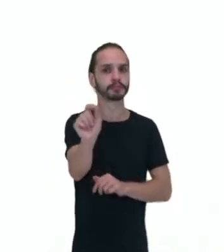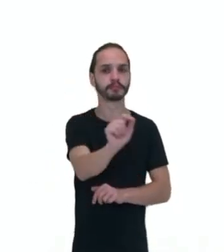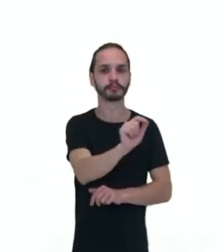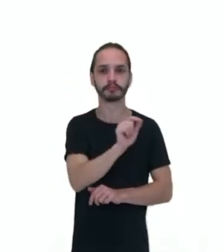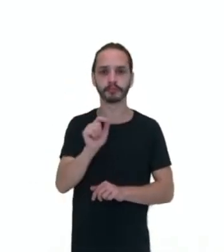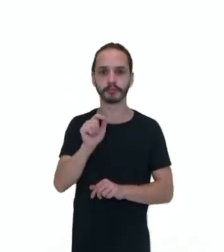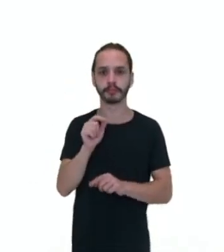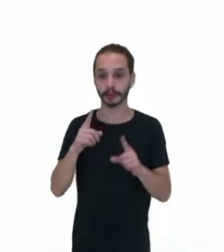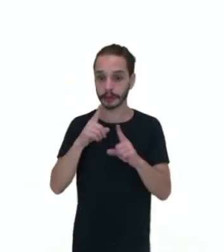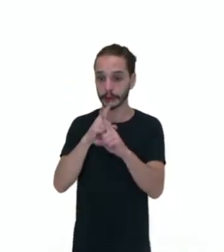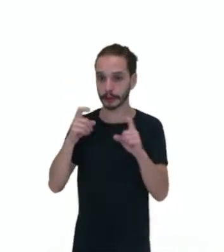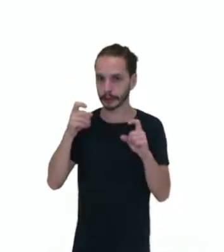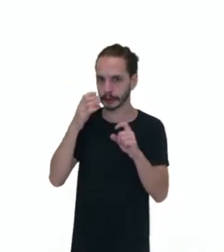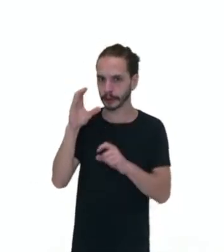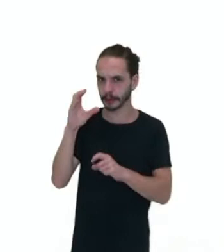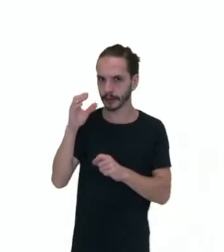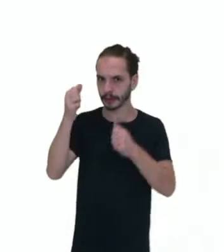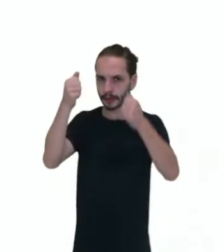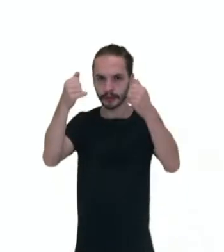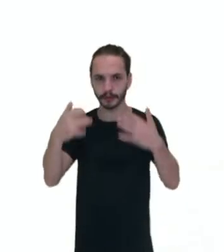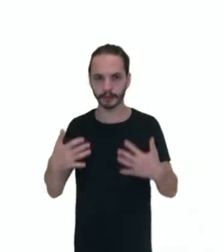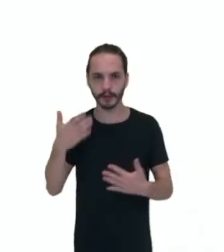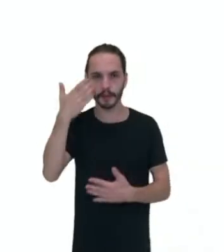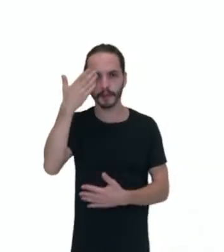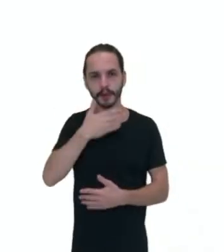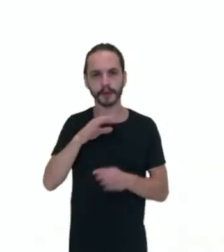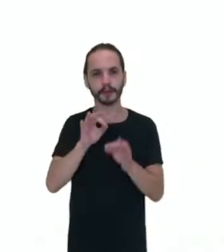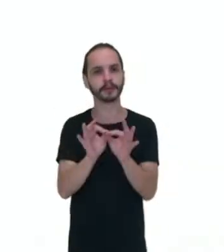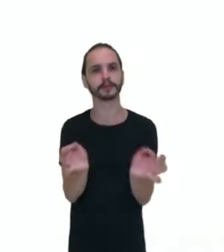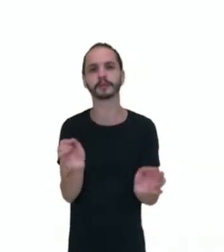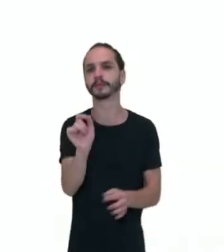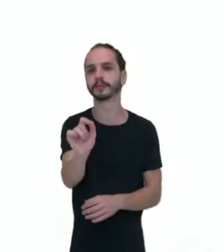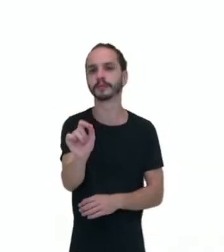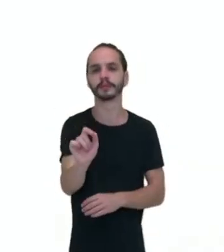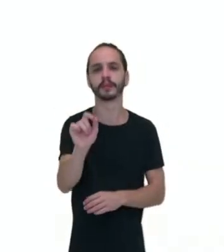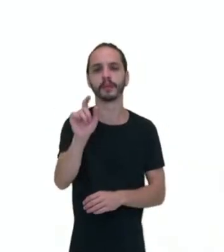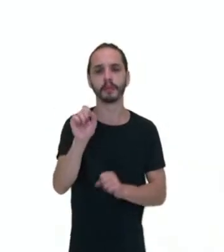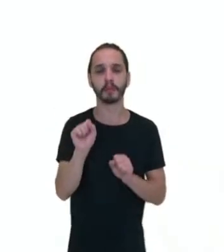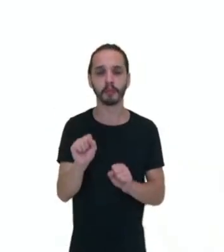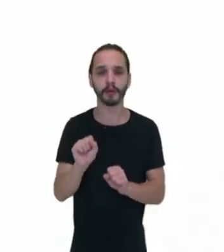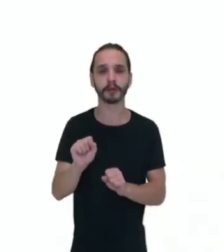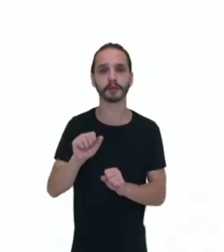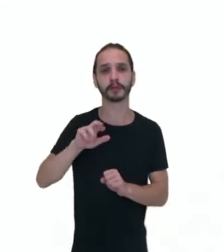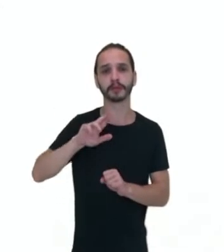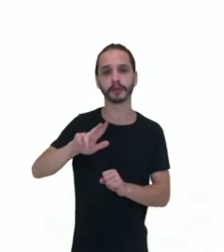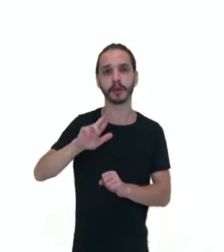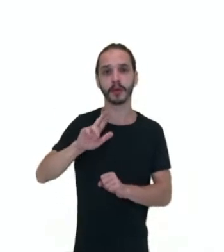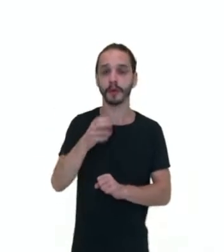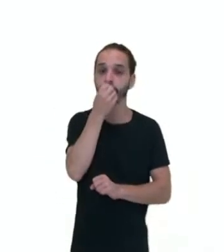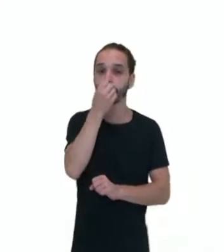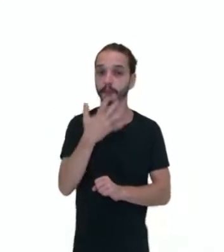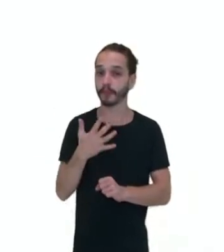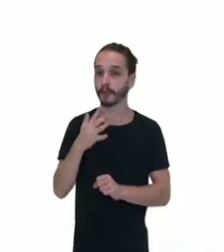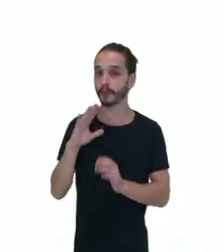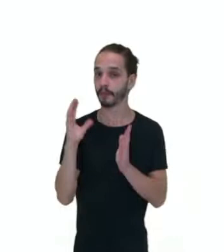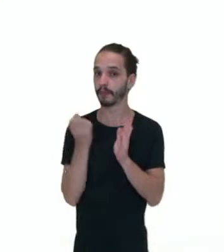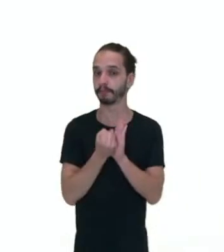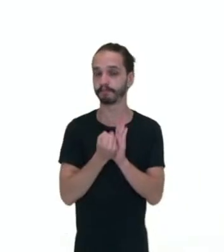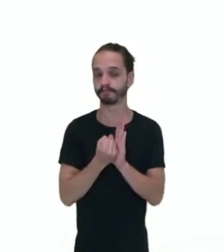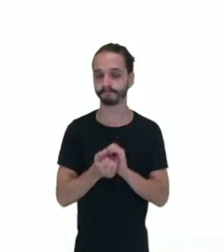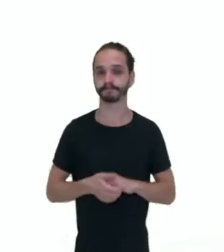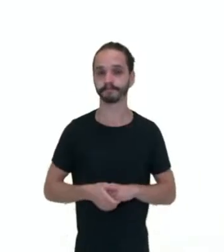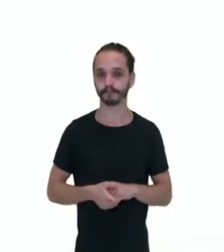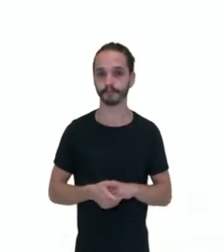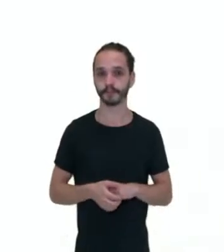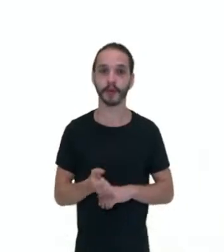os cientistas, há uma explicação simples, que pode não ser um bom sinal. Em